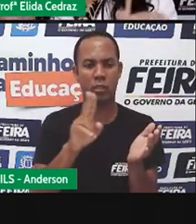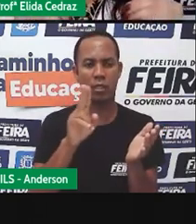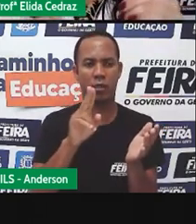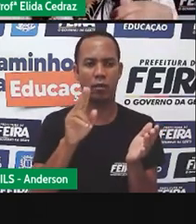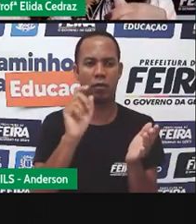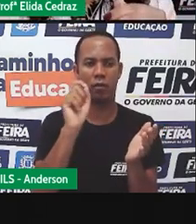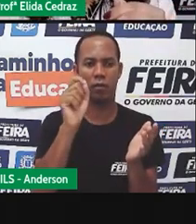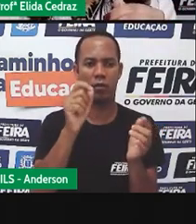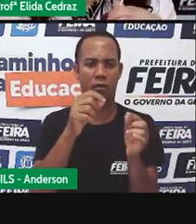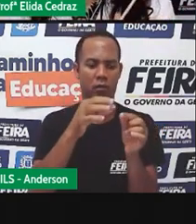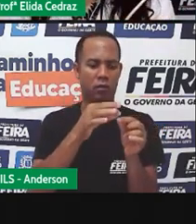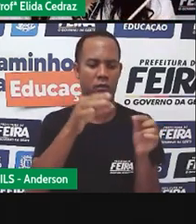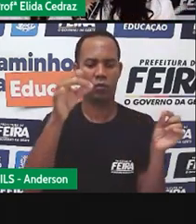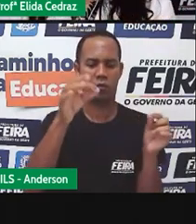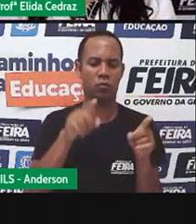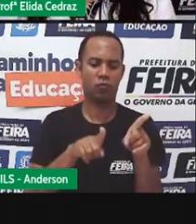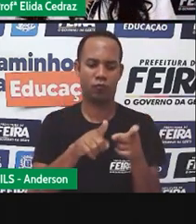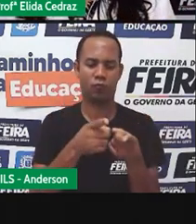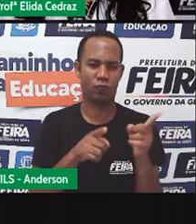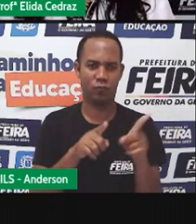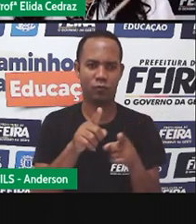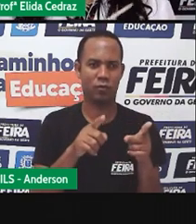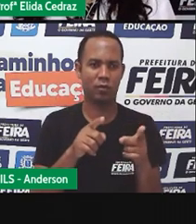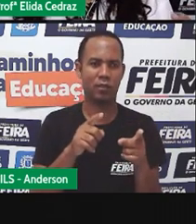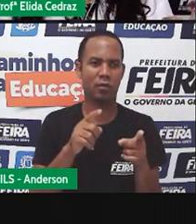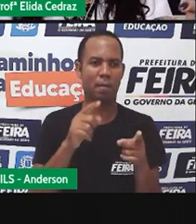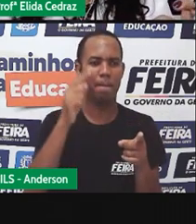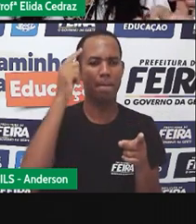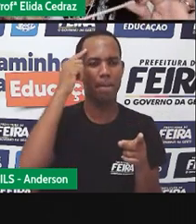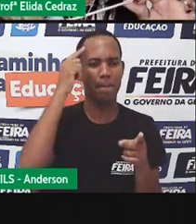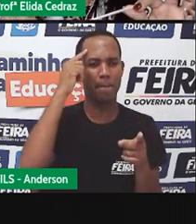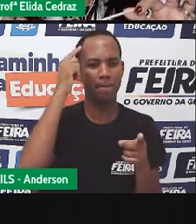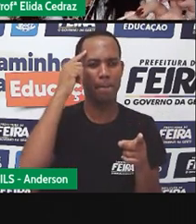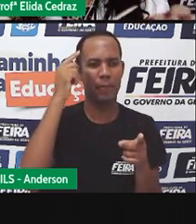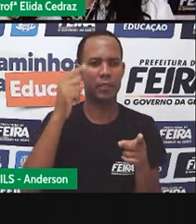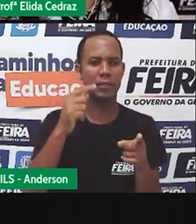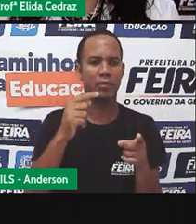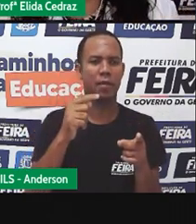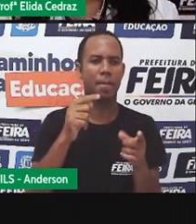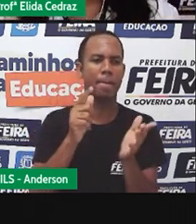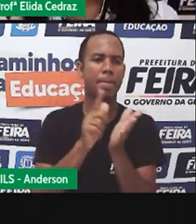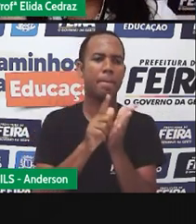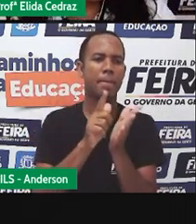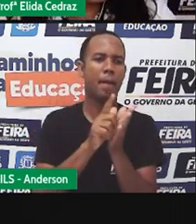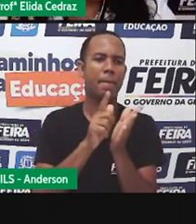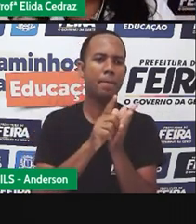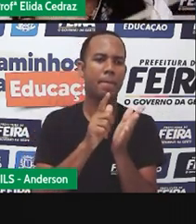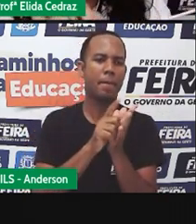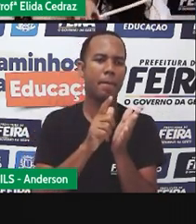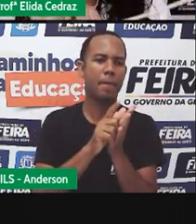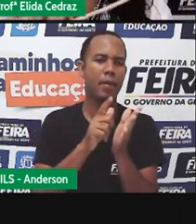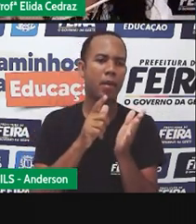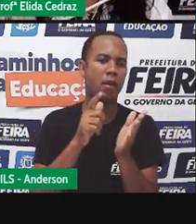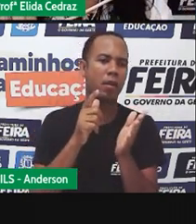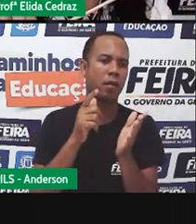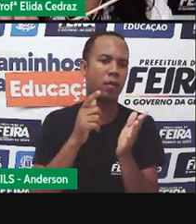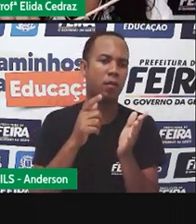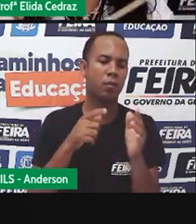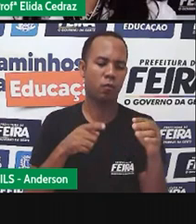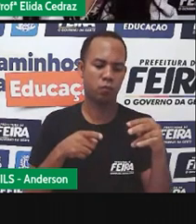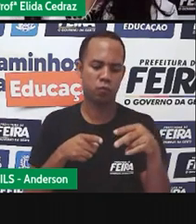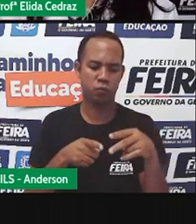que é um palito de churrasco, não é isso? Você já imaginou se fosse de papel, poderia colocar no fogo para assar o